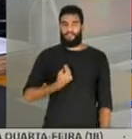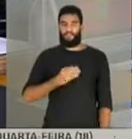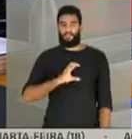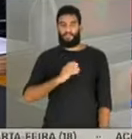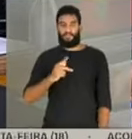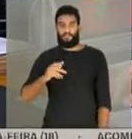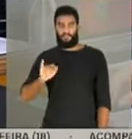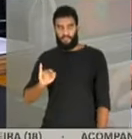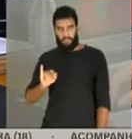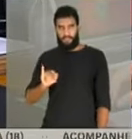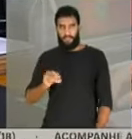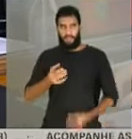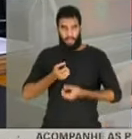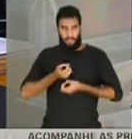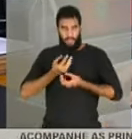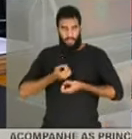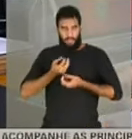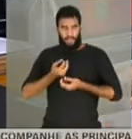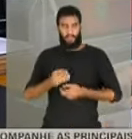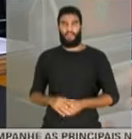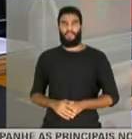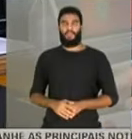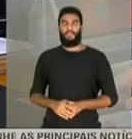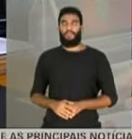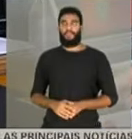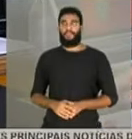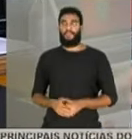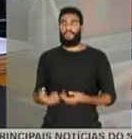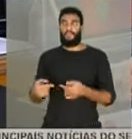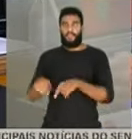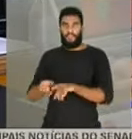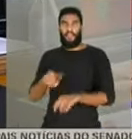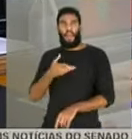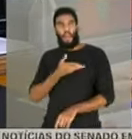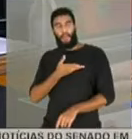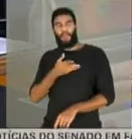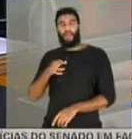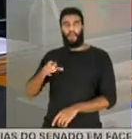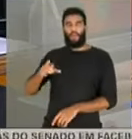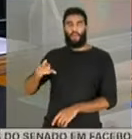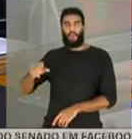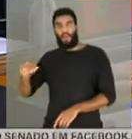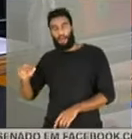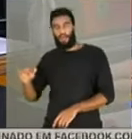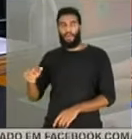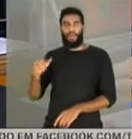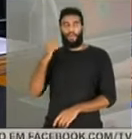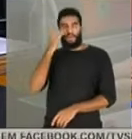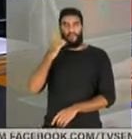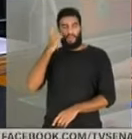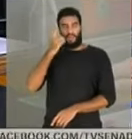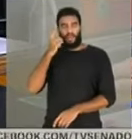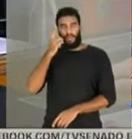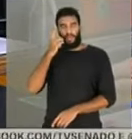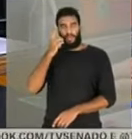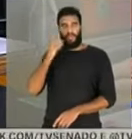CPI, e que é amigo e irmão do deputado Ricardo